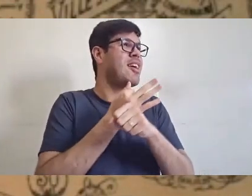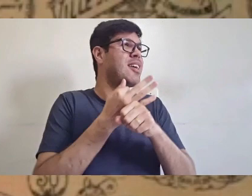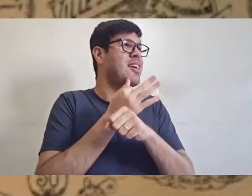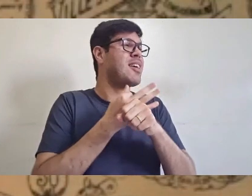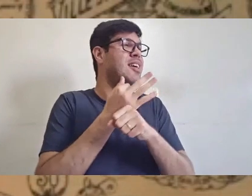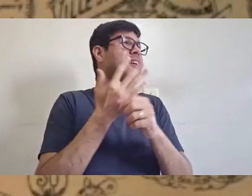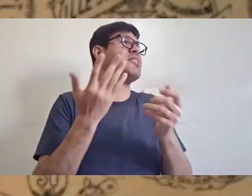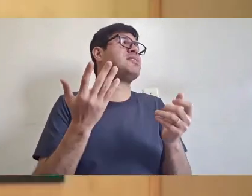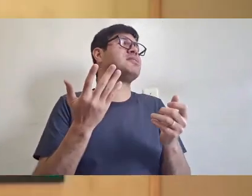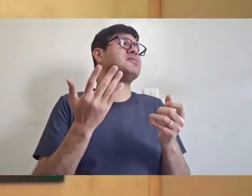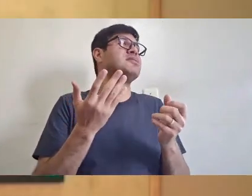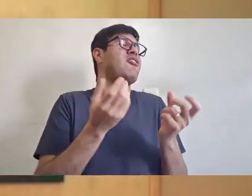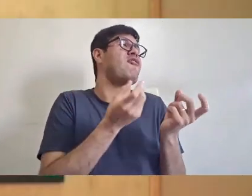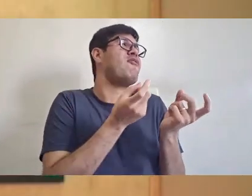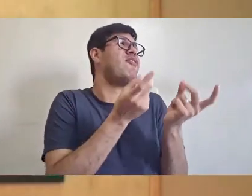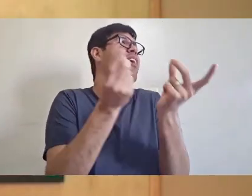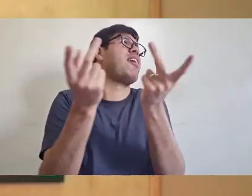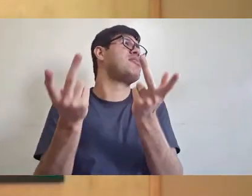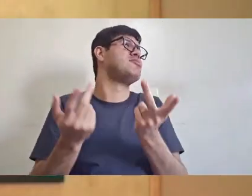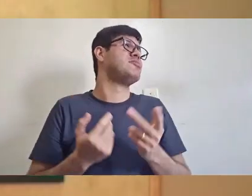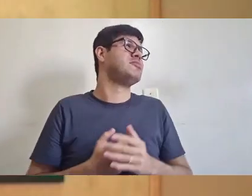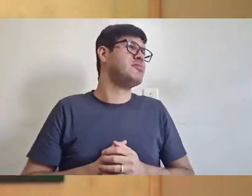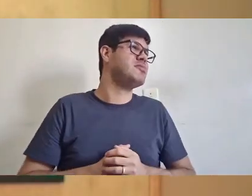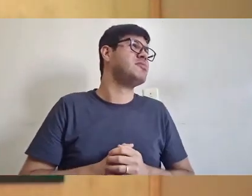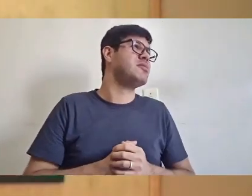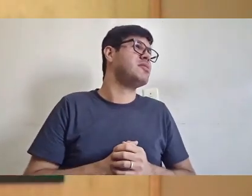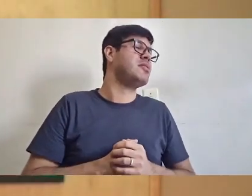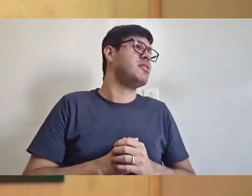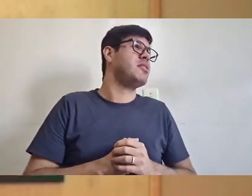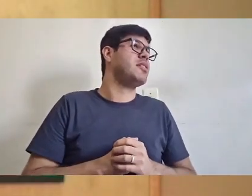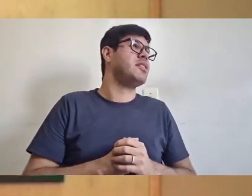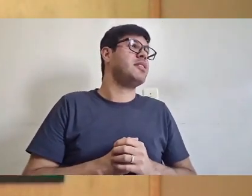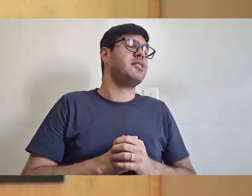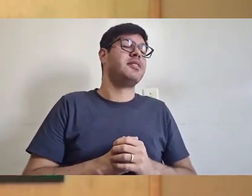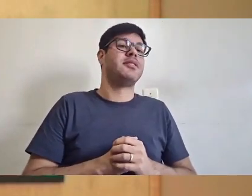Eles têm férias 60 dias por ano, vendem as férias,